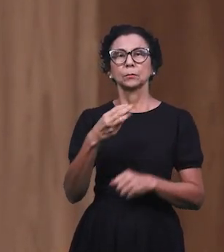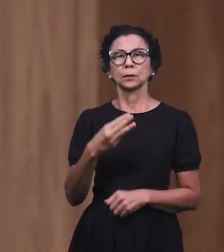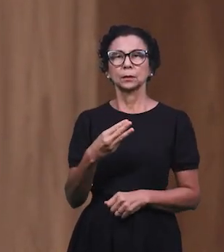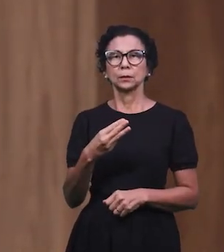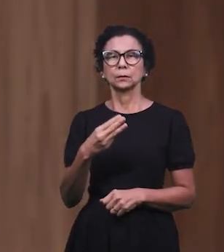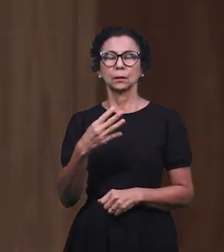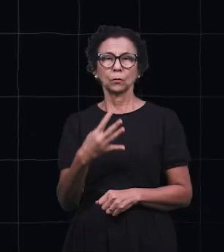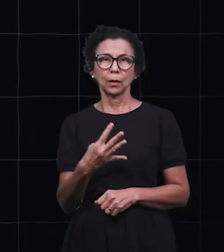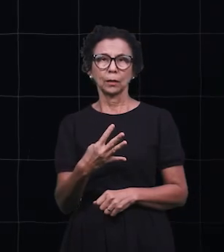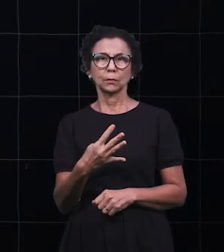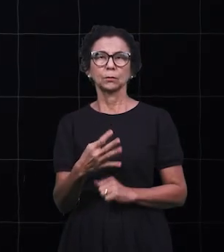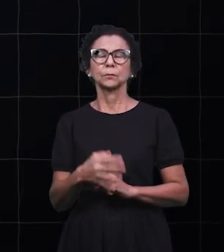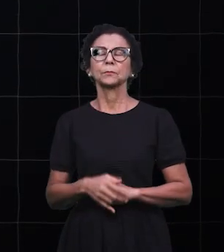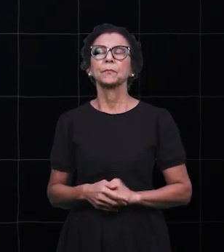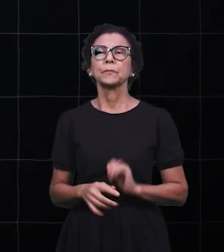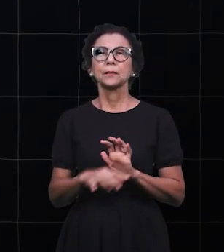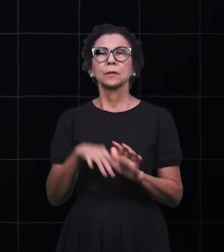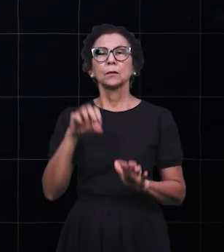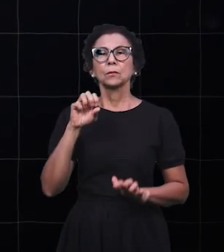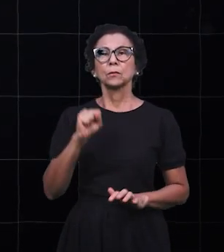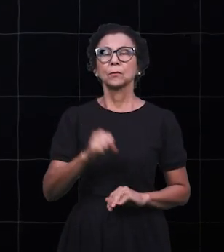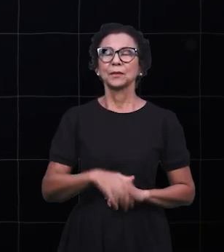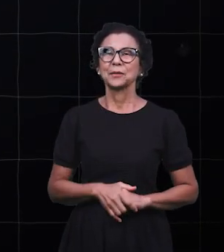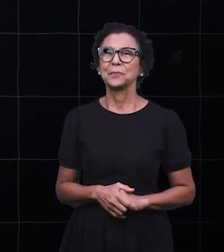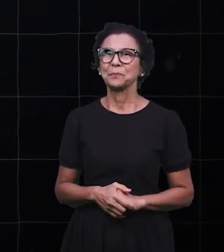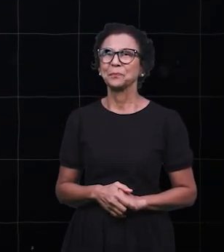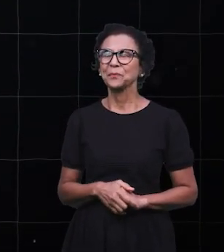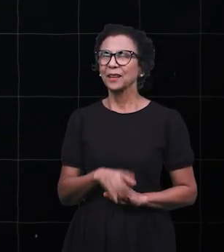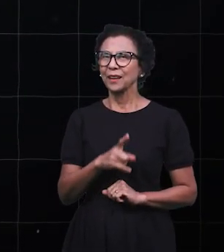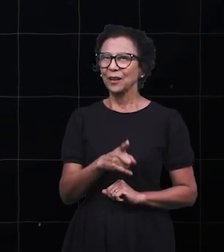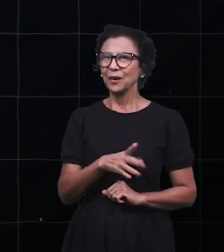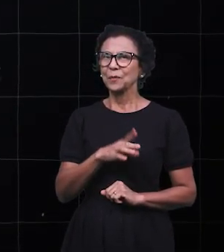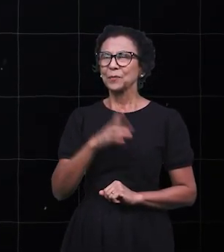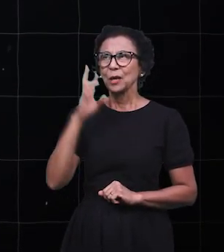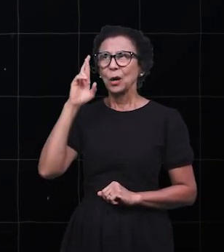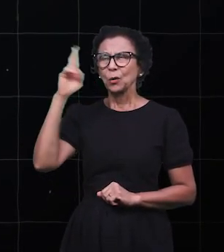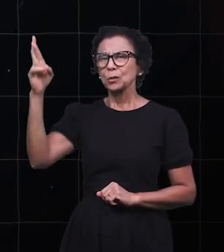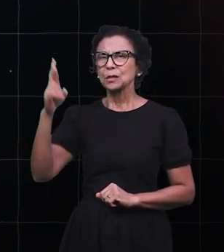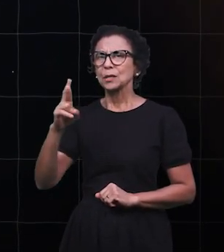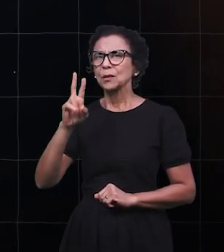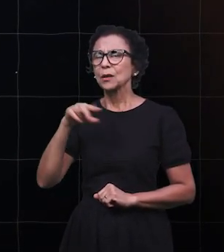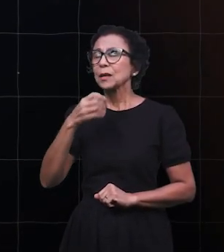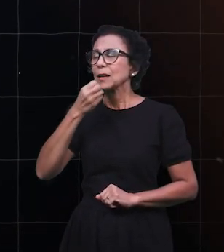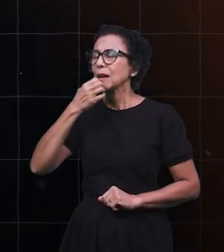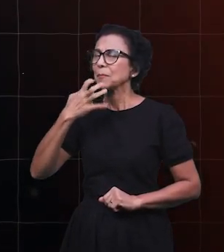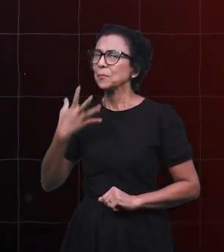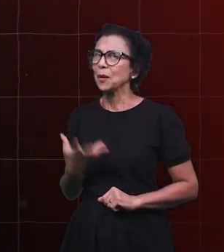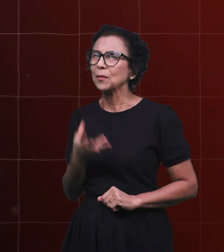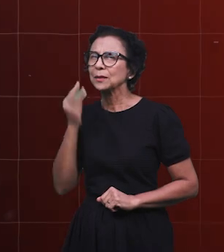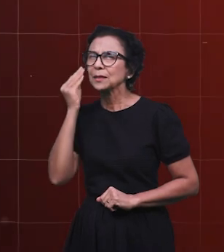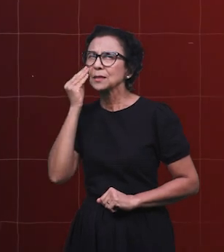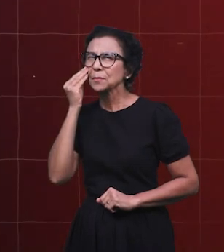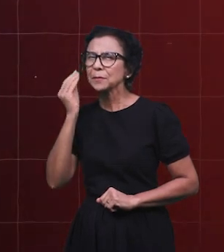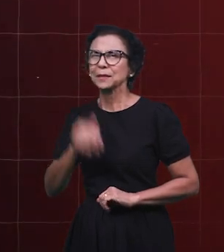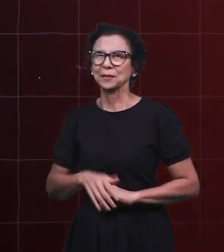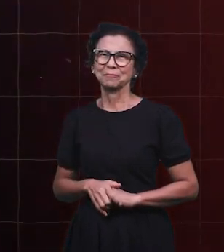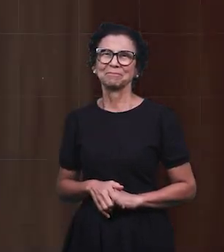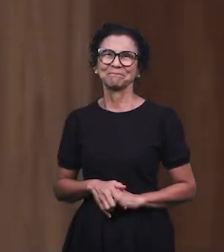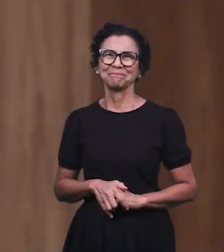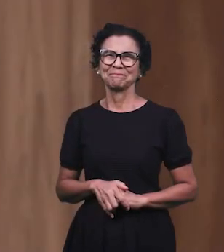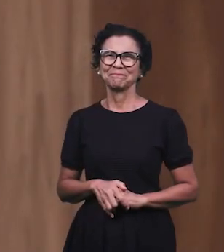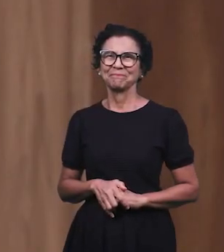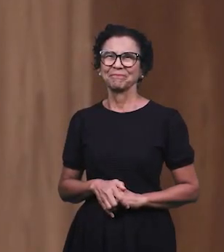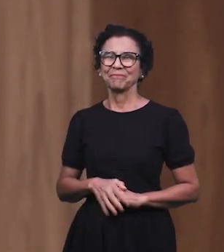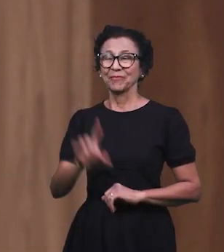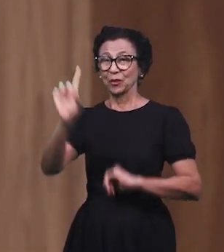diz assim: provai e vede que o Senhor é bom. Bem-aventurado o homem que nele confia. Ou seja, ele